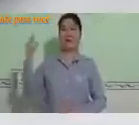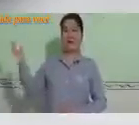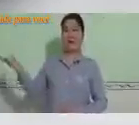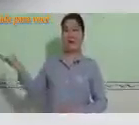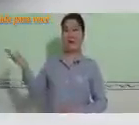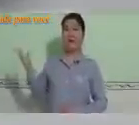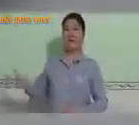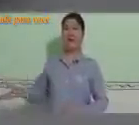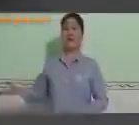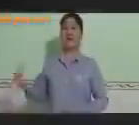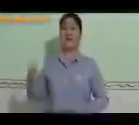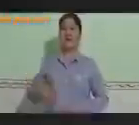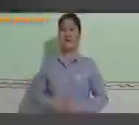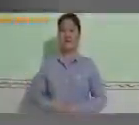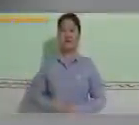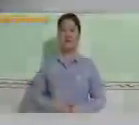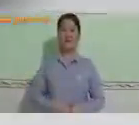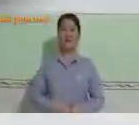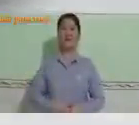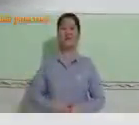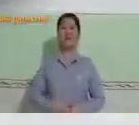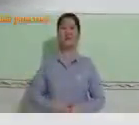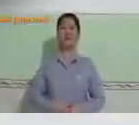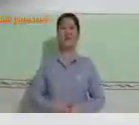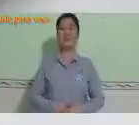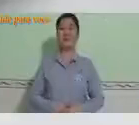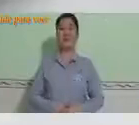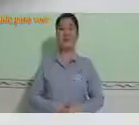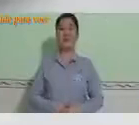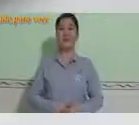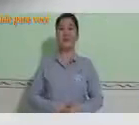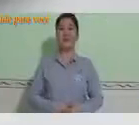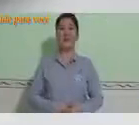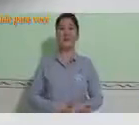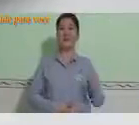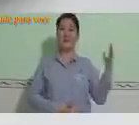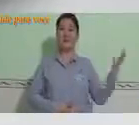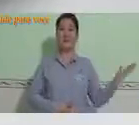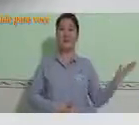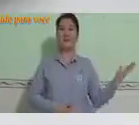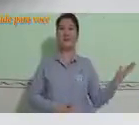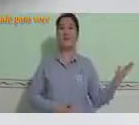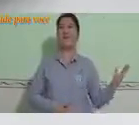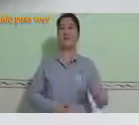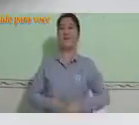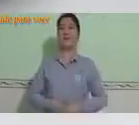MTROSACIMADOMAMILOEONDICADORODEDOME, acento agudo, DOCARCADE 2 a 3, que ligeiramente abaixo, vírgula,